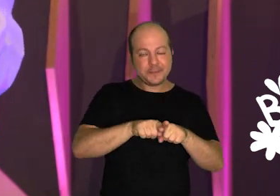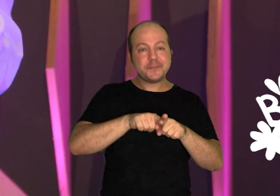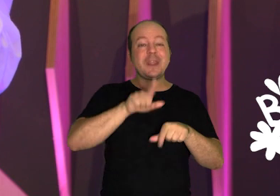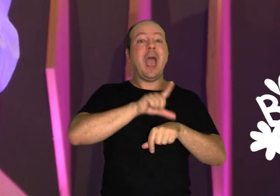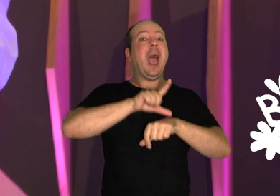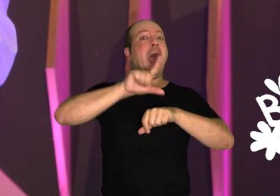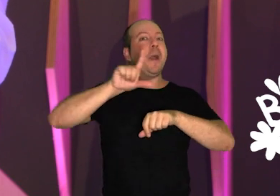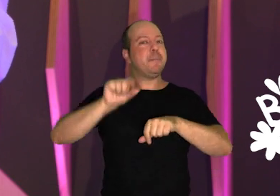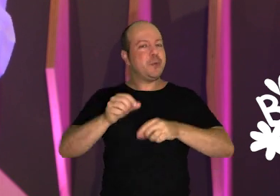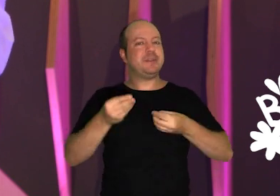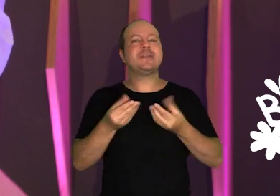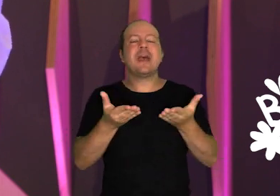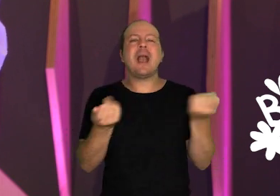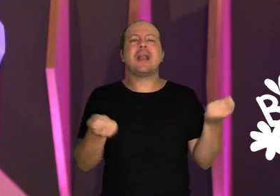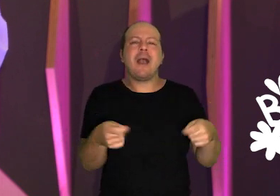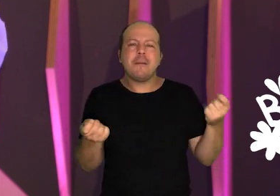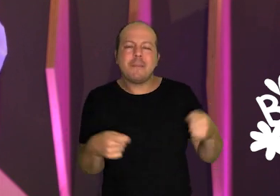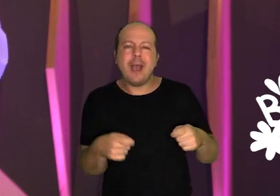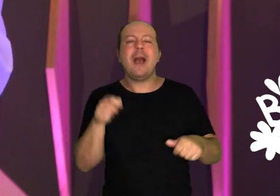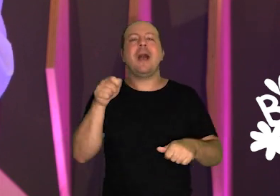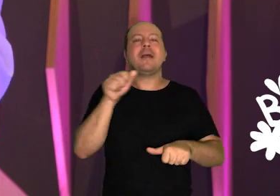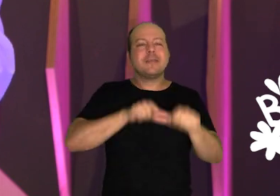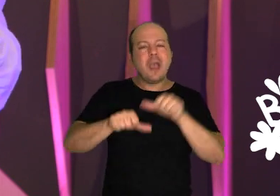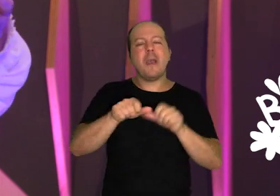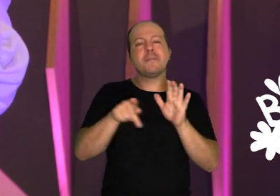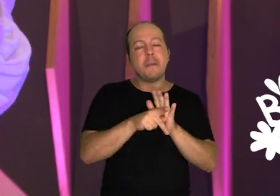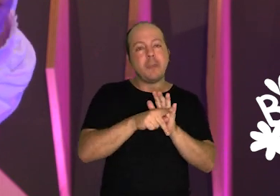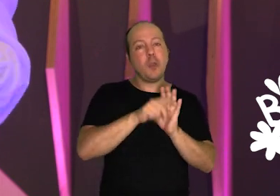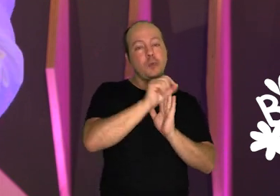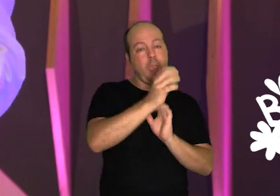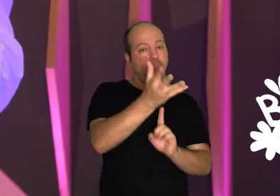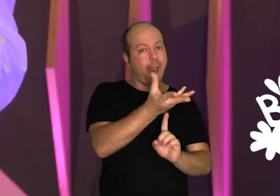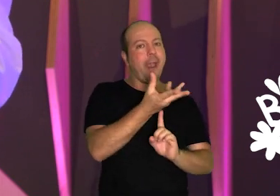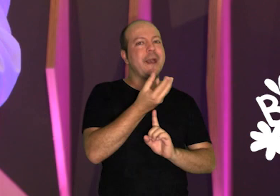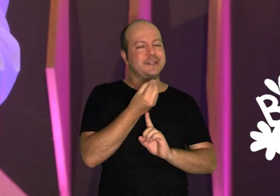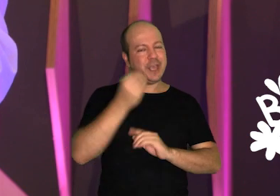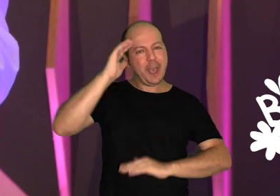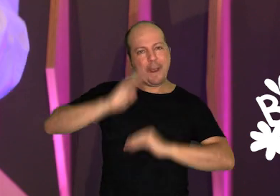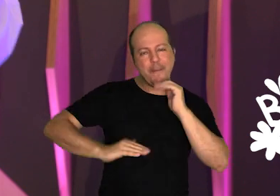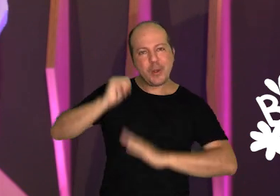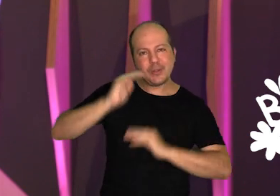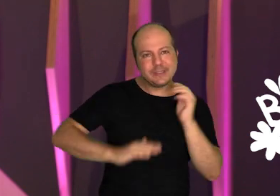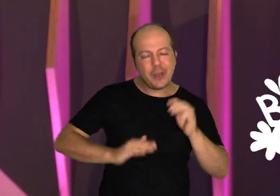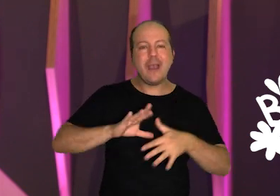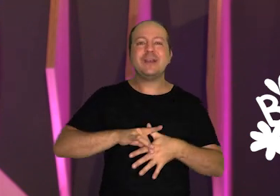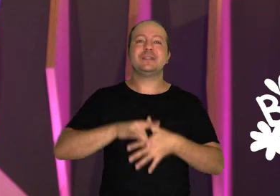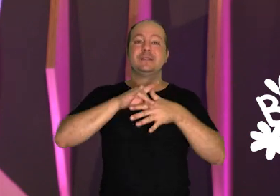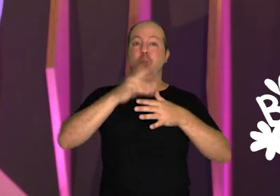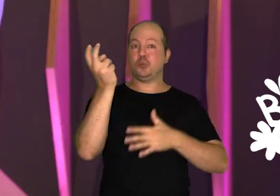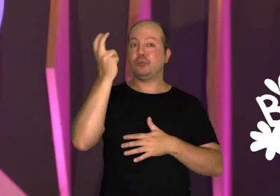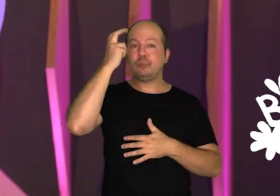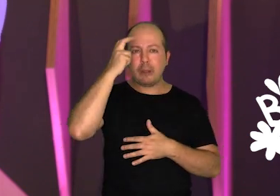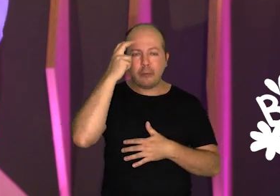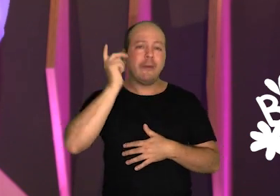Muda oferece uma atuação capaz de transitar entre os universos artísticos, da produção e da gestão